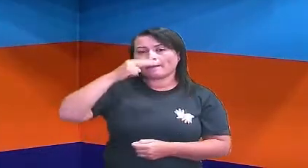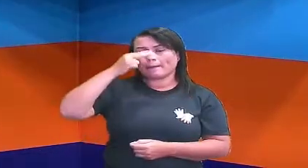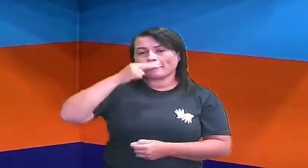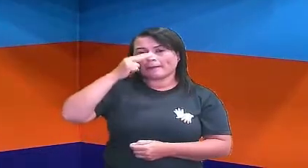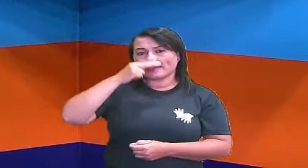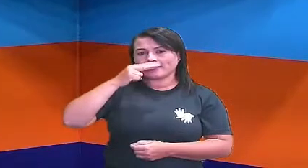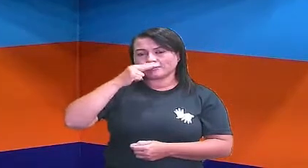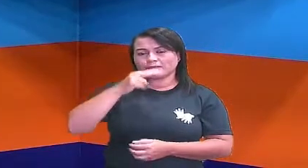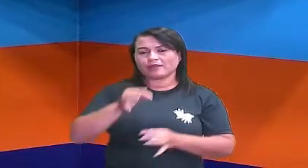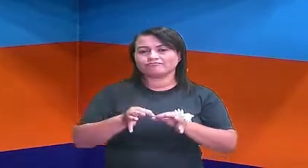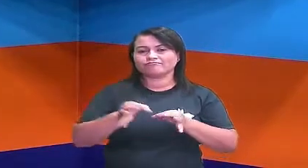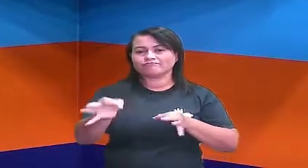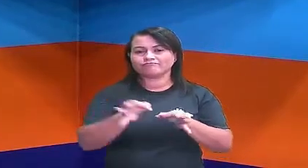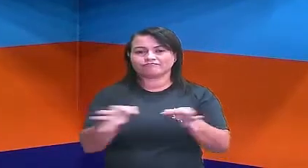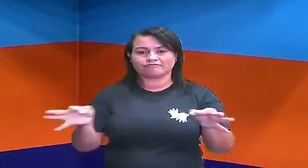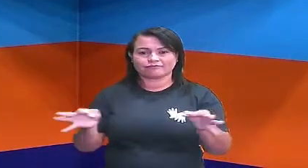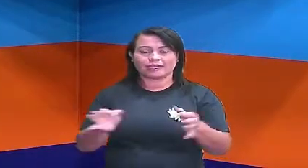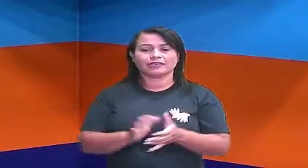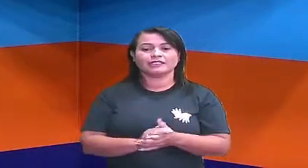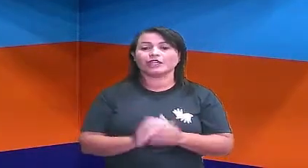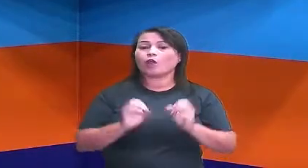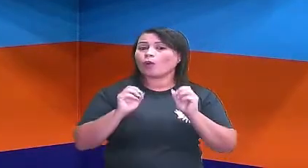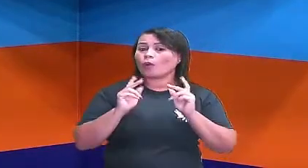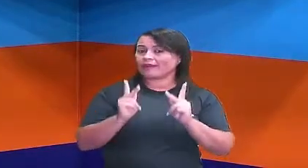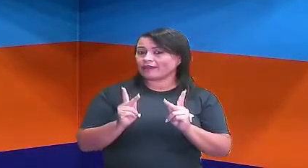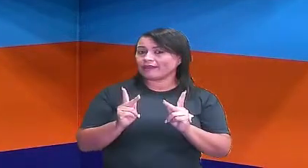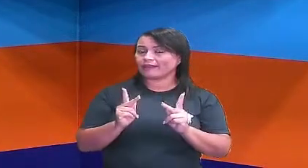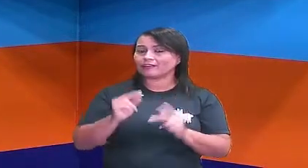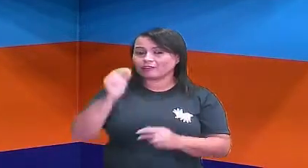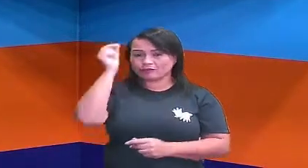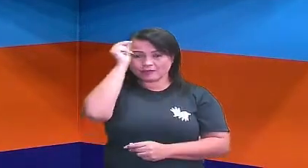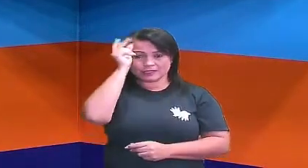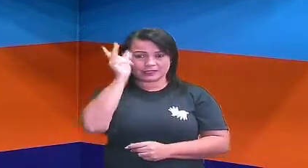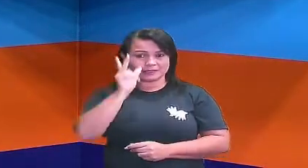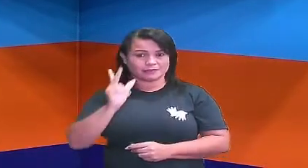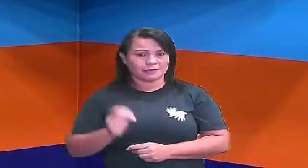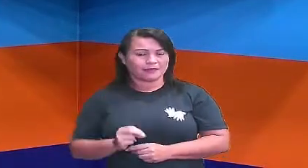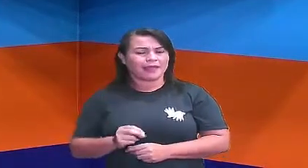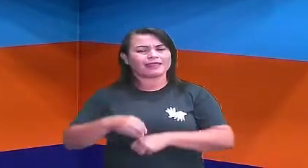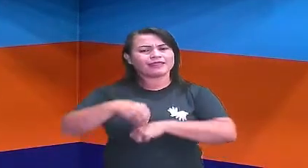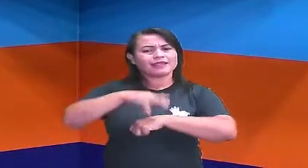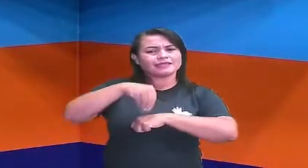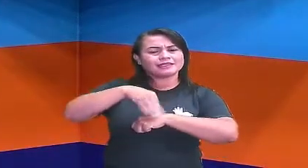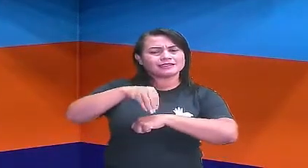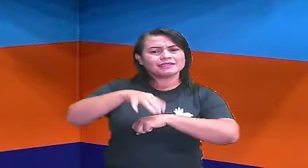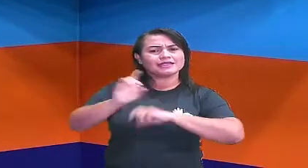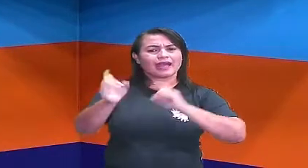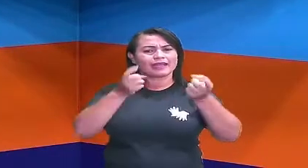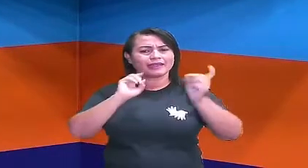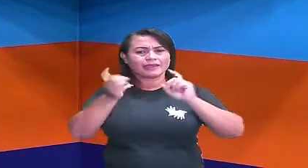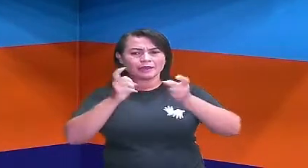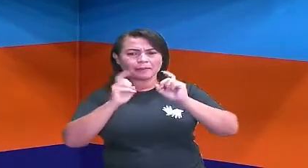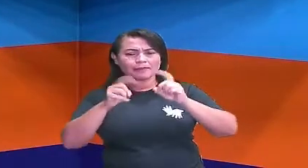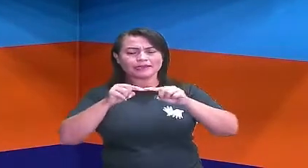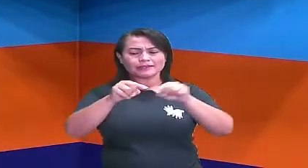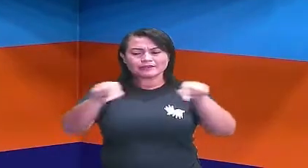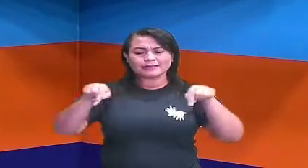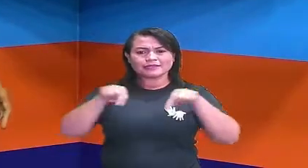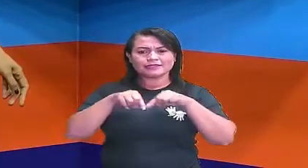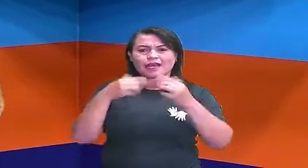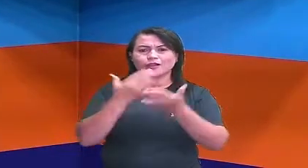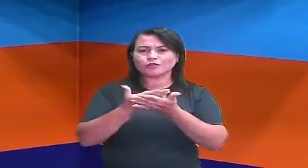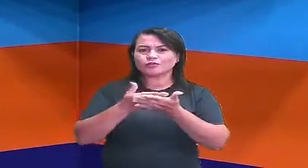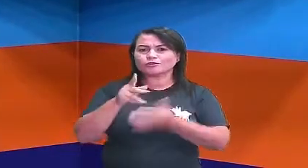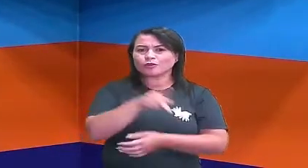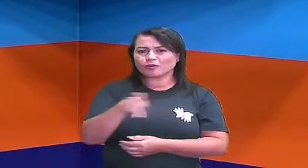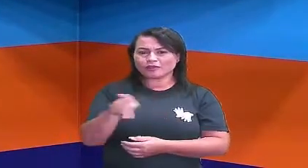de comprimento, ok? Então, se liga nisso, nessas dicas, debate mais com o teu professor em sala de aula e eu